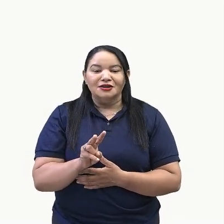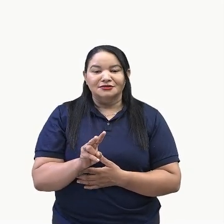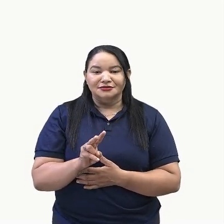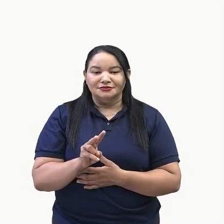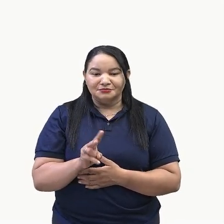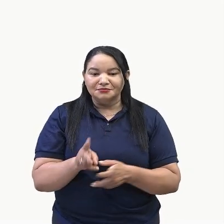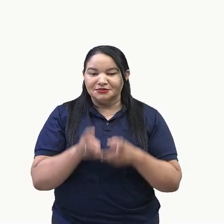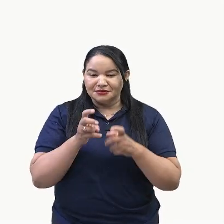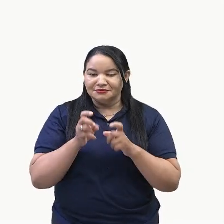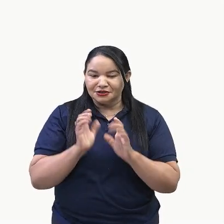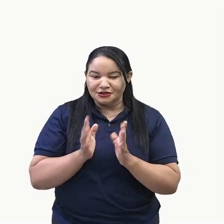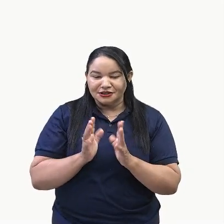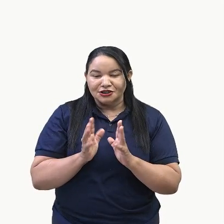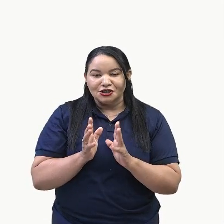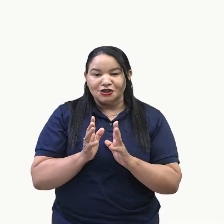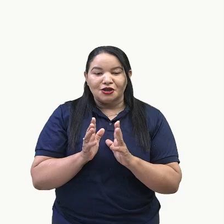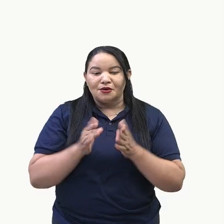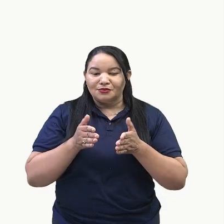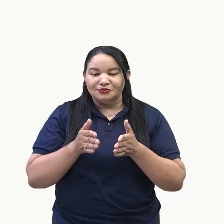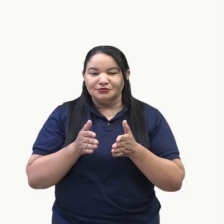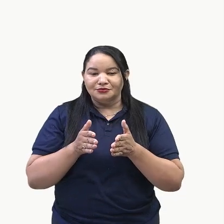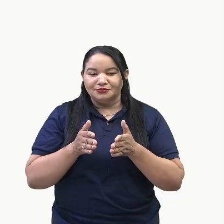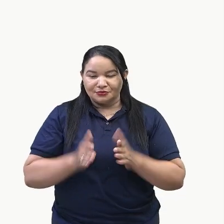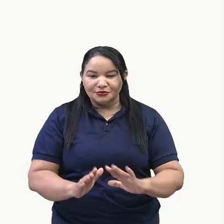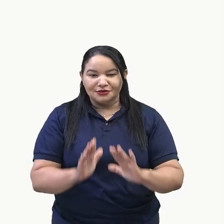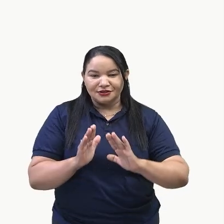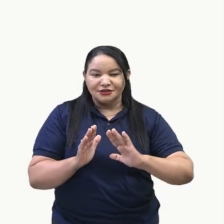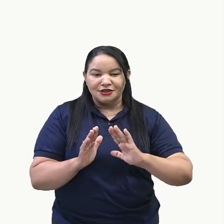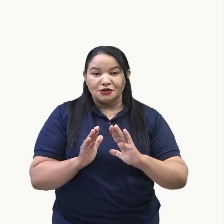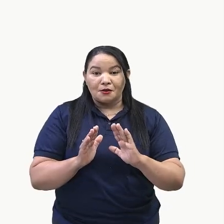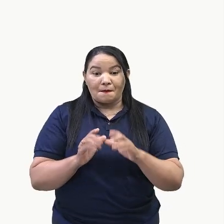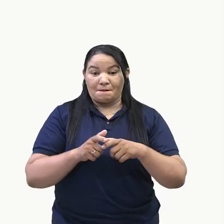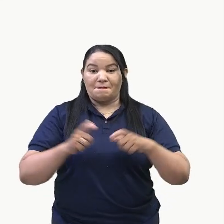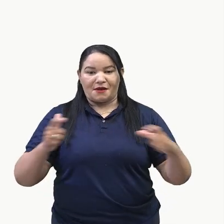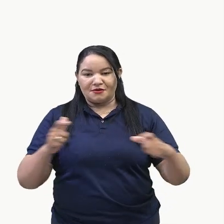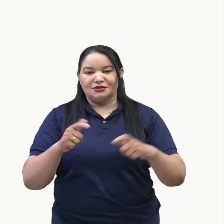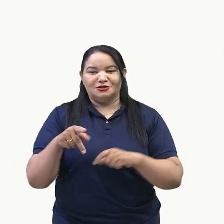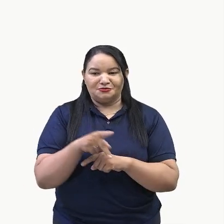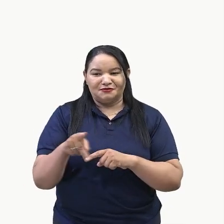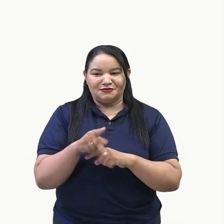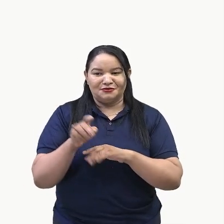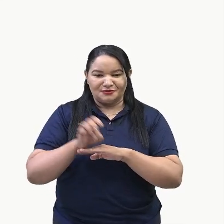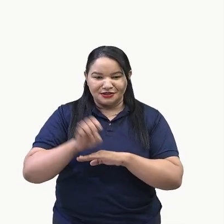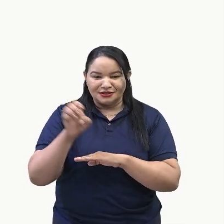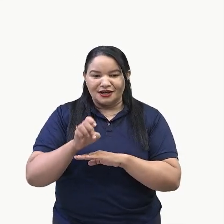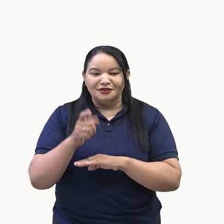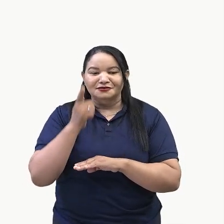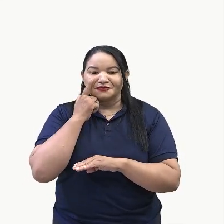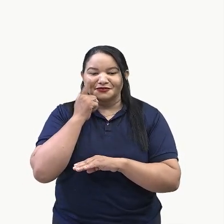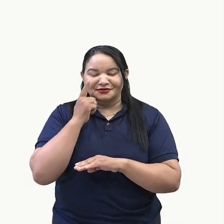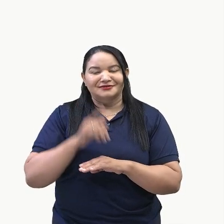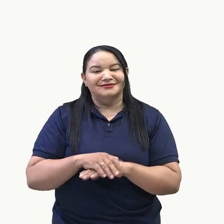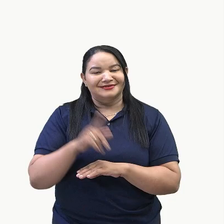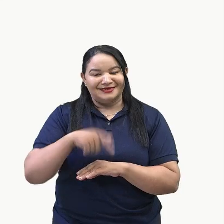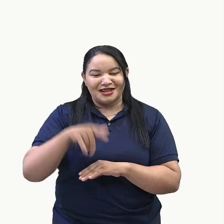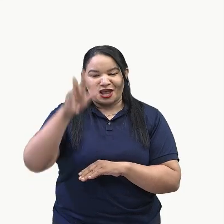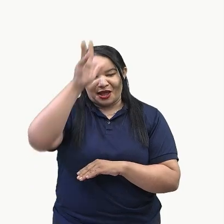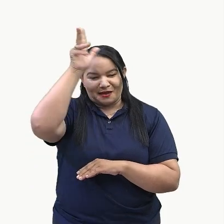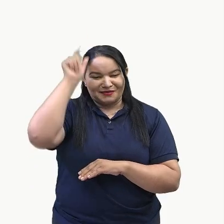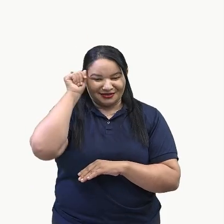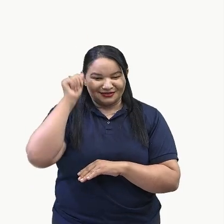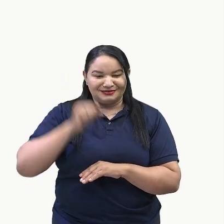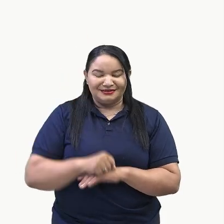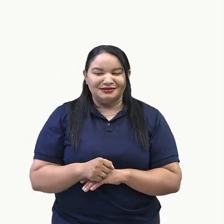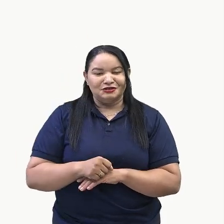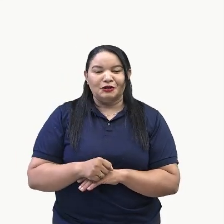dizer qual foi o estado, né? Onde nasceu a maioria dos professores aqui do Centro de Mídia. O estado do Amazonas, é claro, que